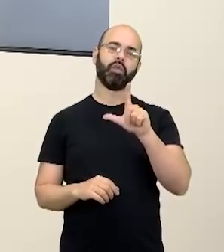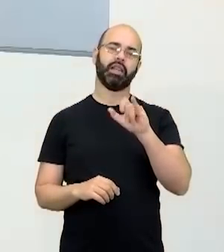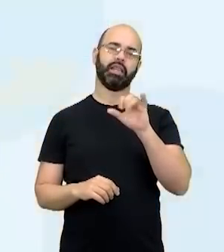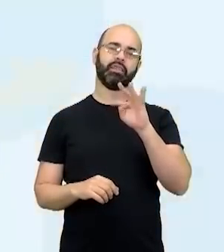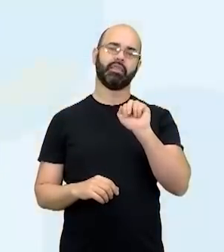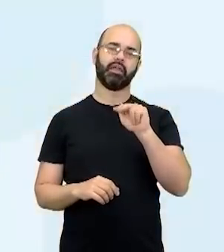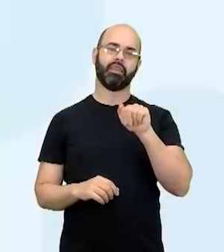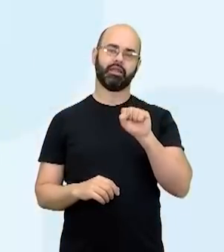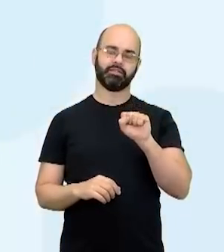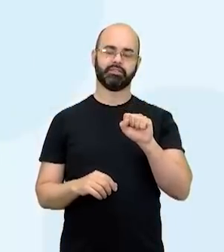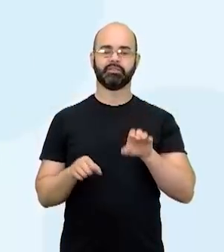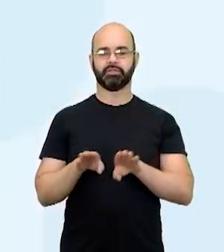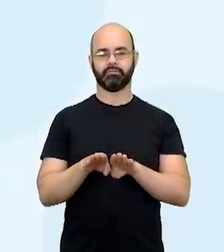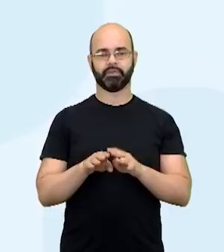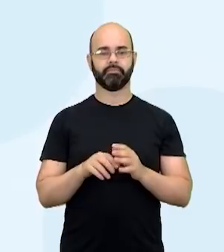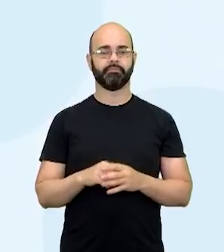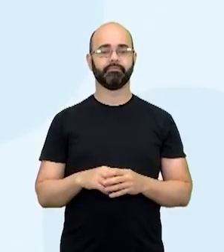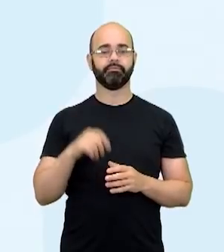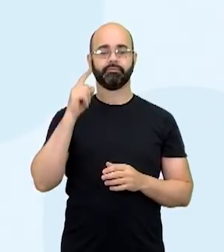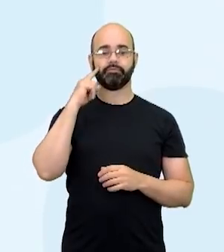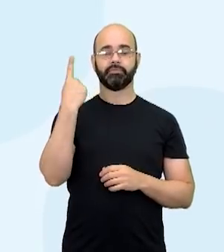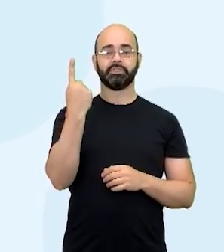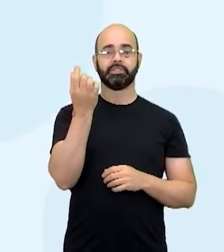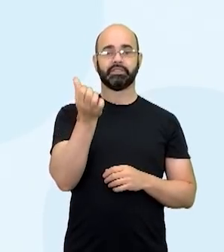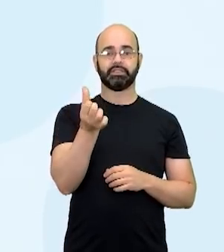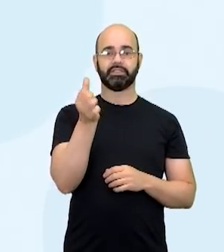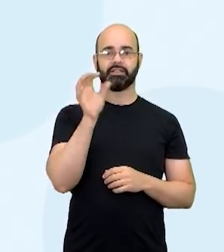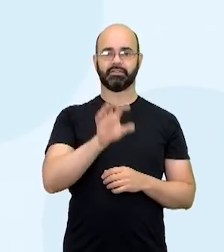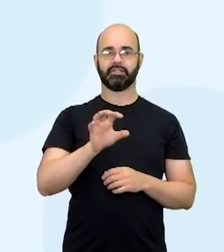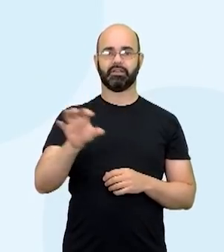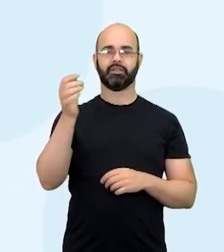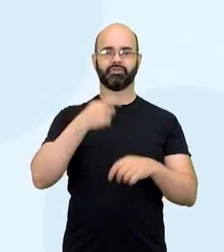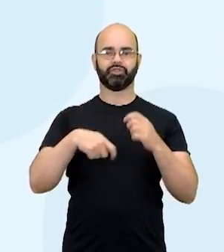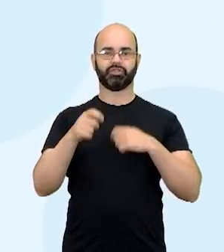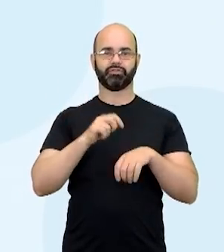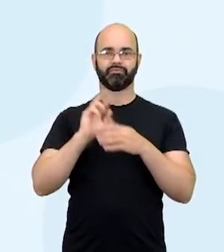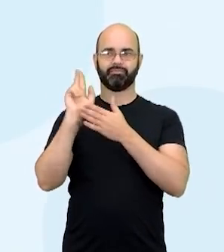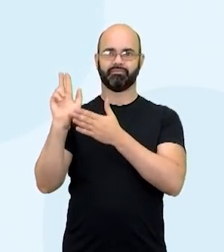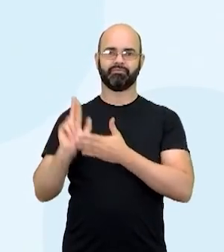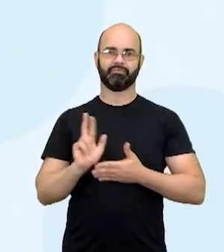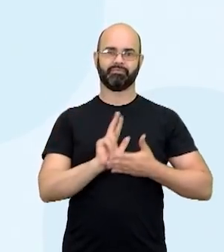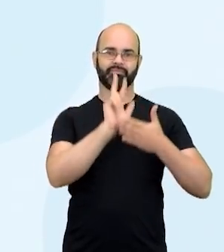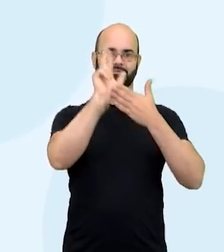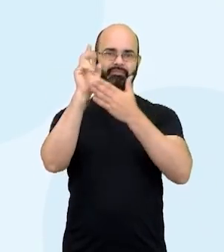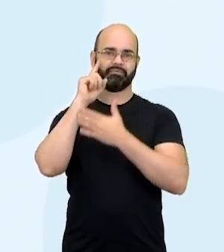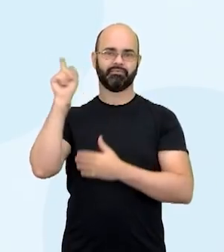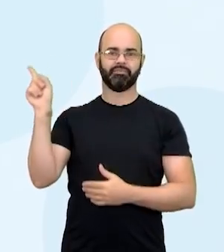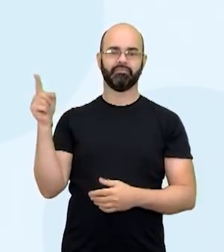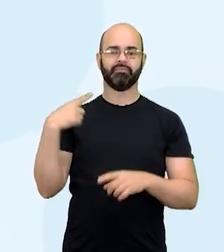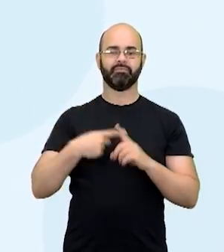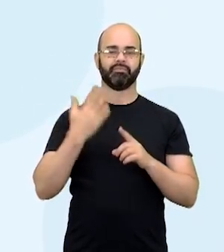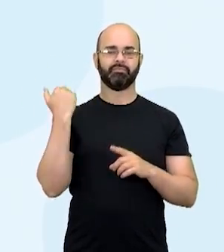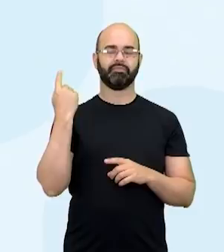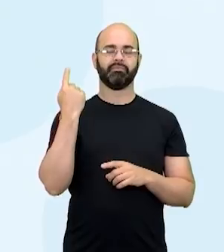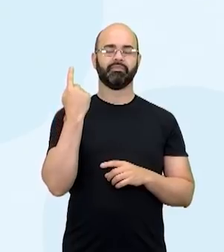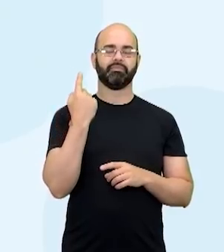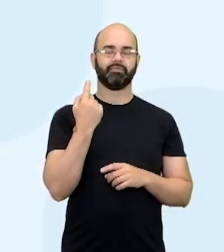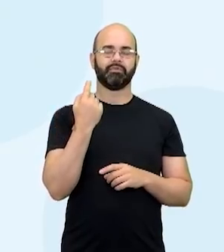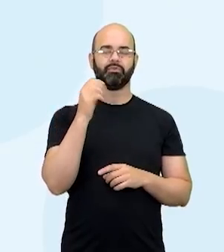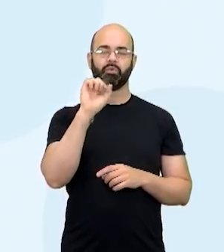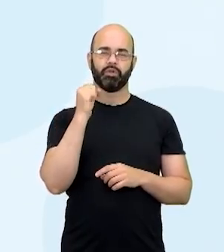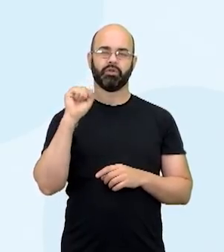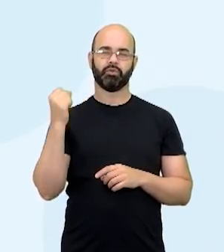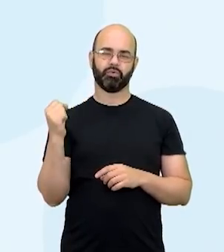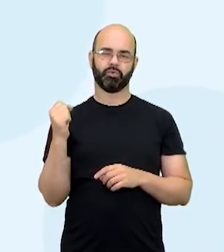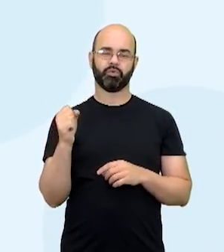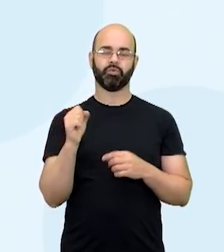tela, que a gente vê as 16 regiões administrativas, né, porque de acordo com a Constituição de 88, no artigo 25,